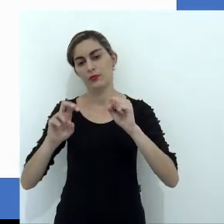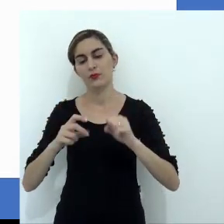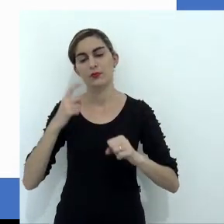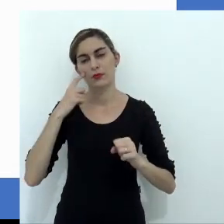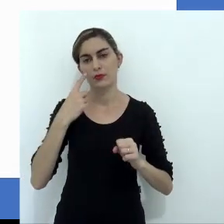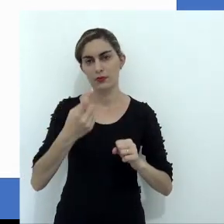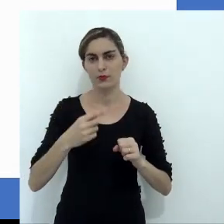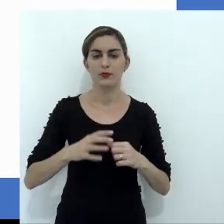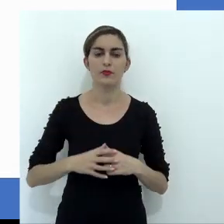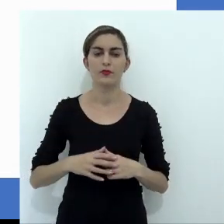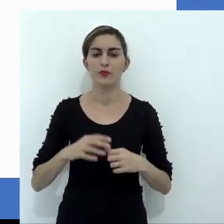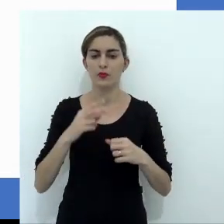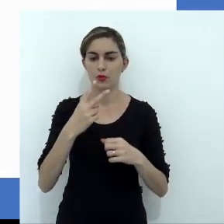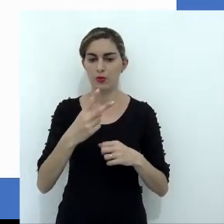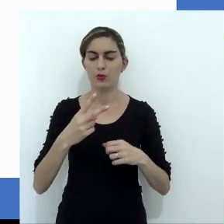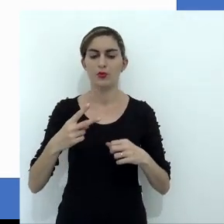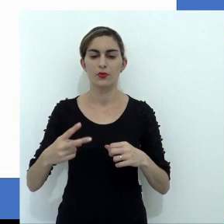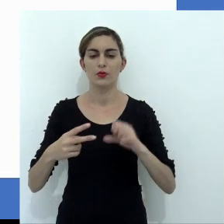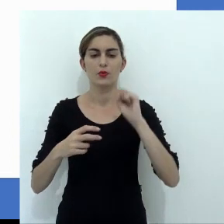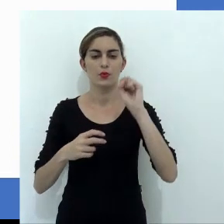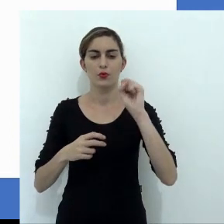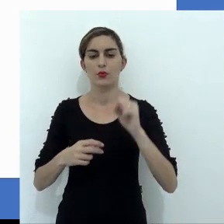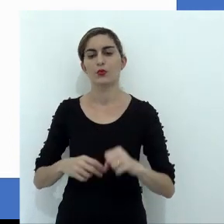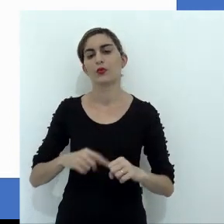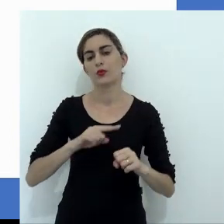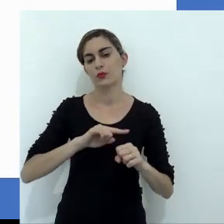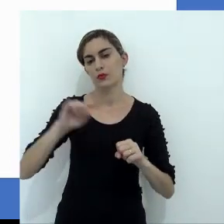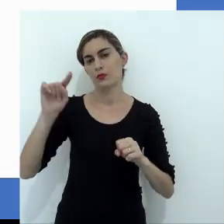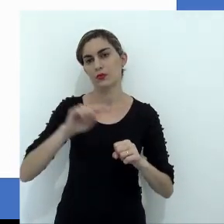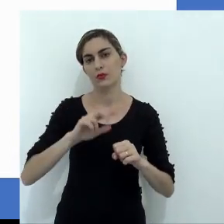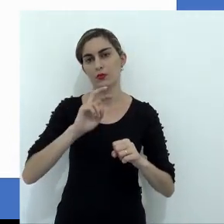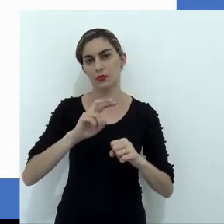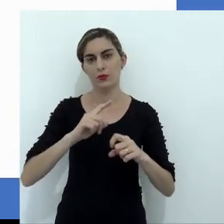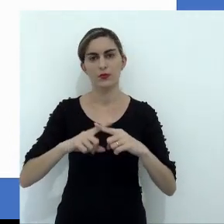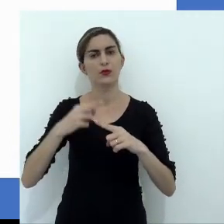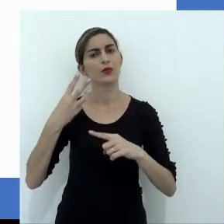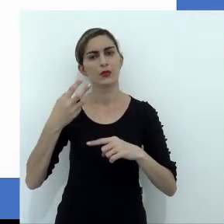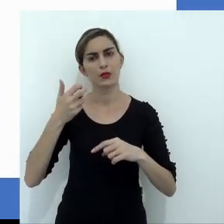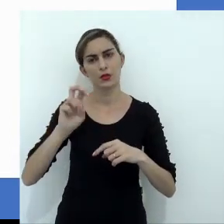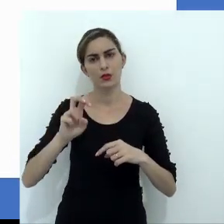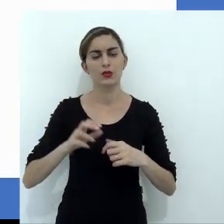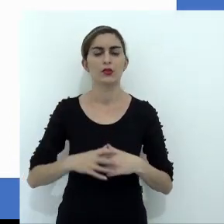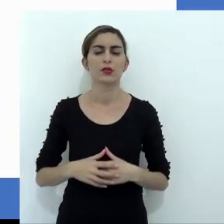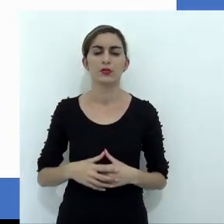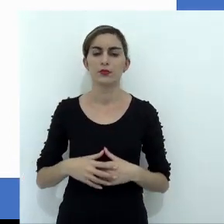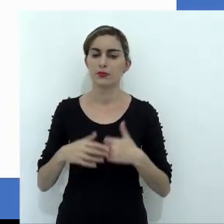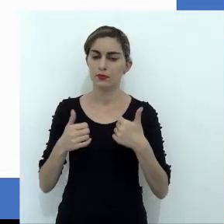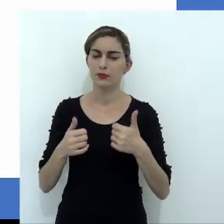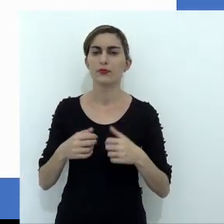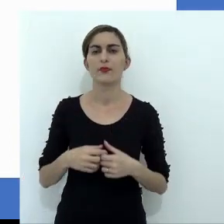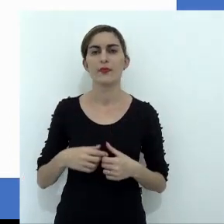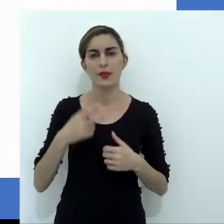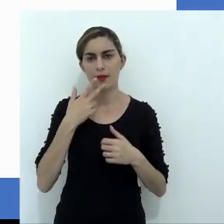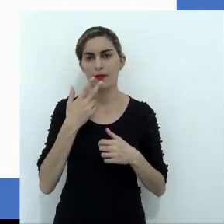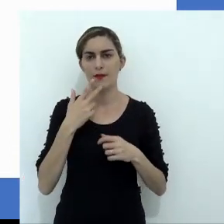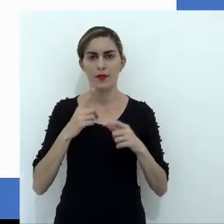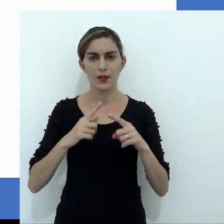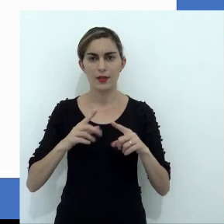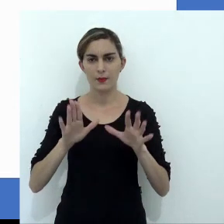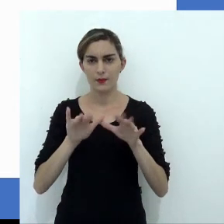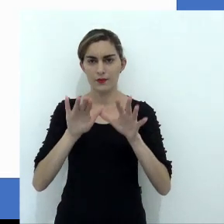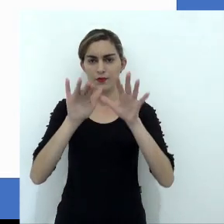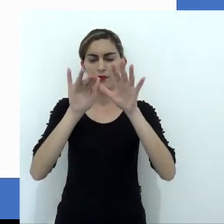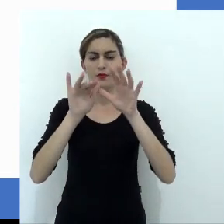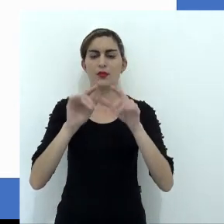multiplica. Ó. 2 vezes 4 é 8. E na outra diagonal, 5 vezes 3, que é 15. A gente fala em borboletinha,